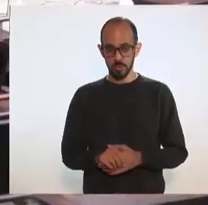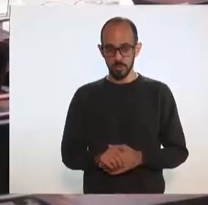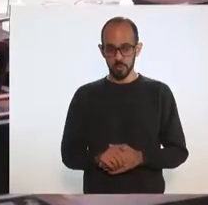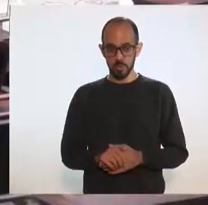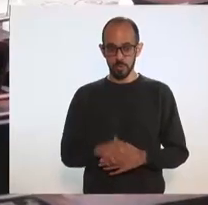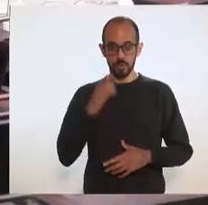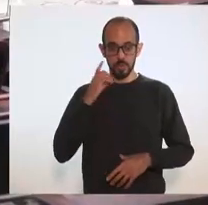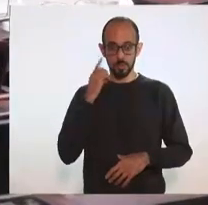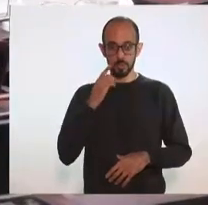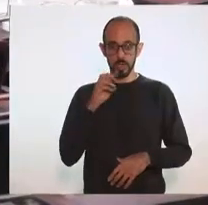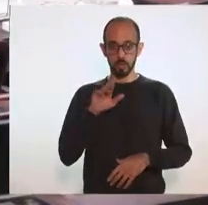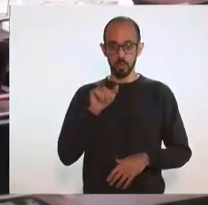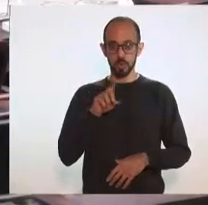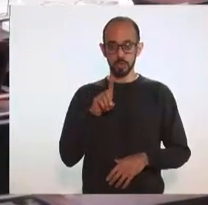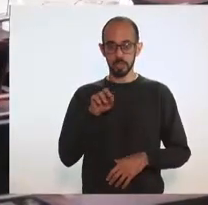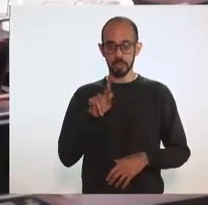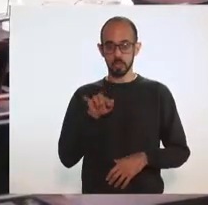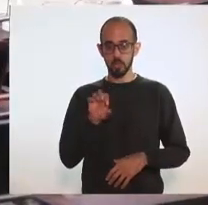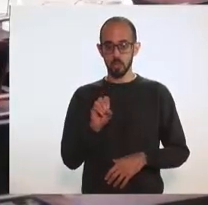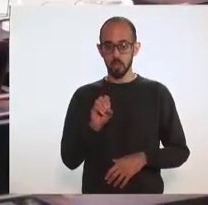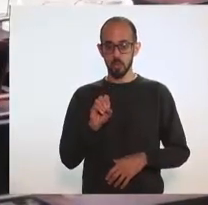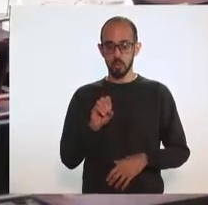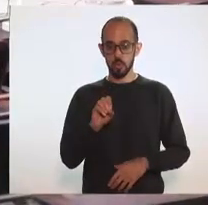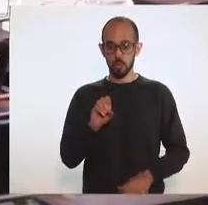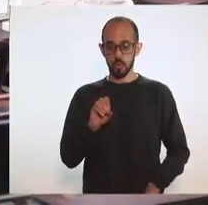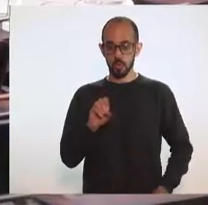o deputado Rodrigo Amorim